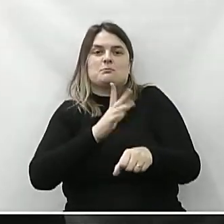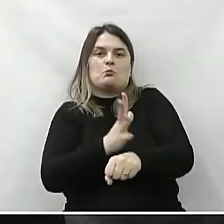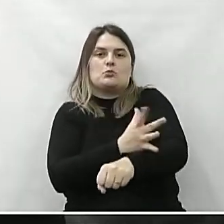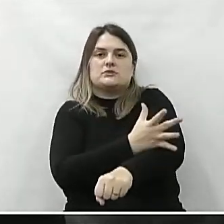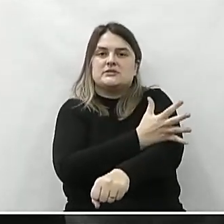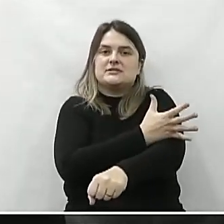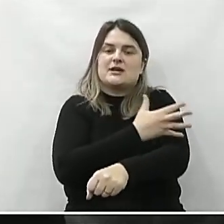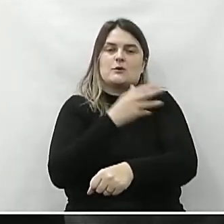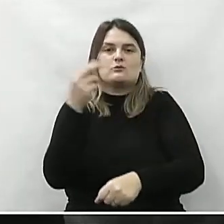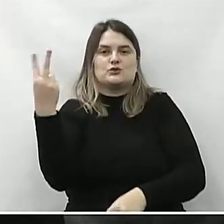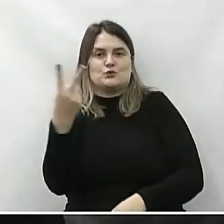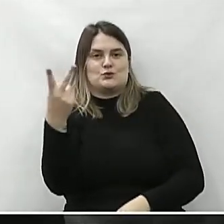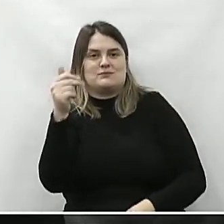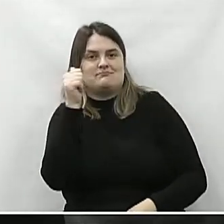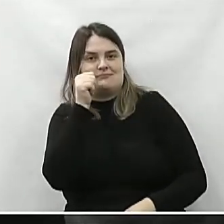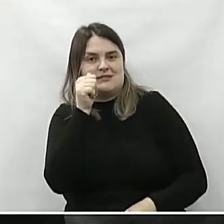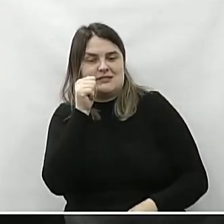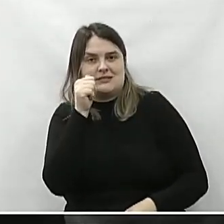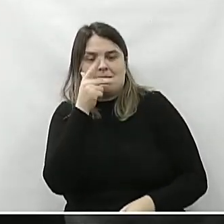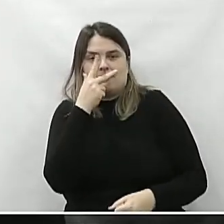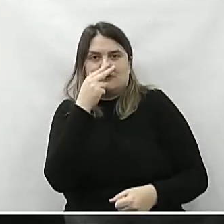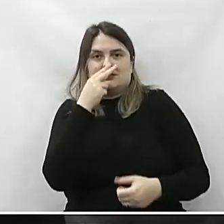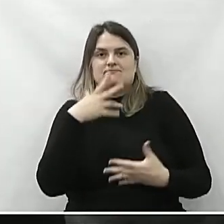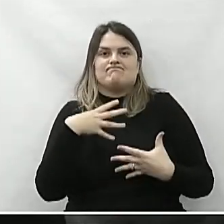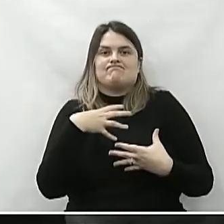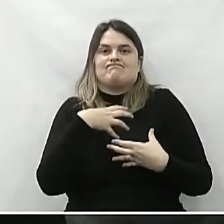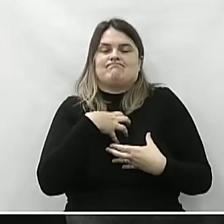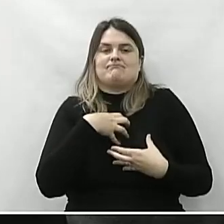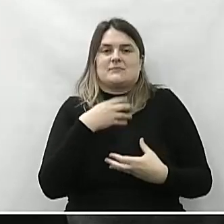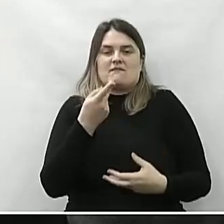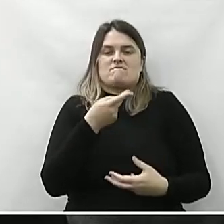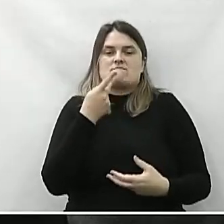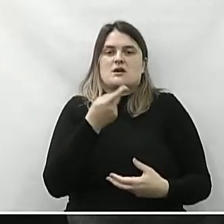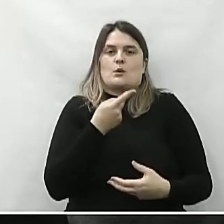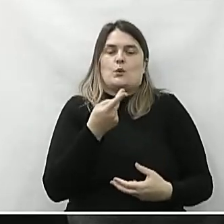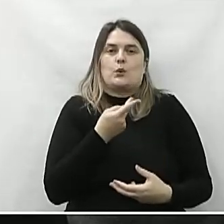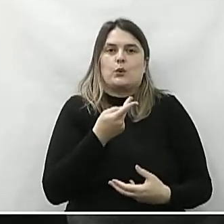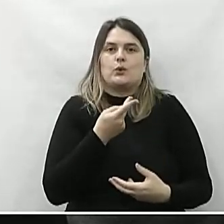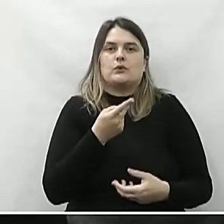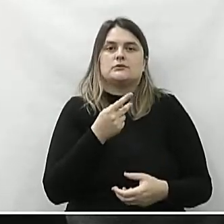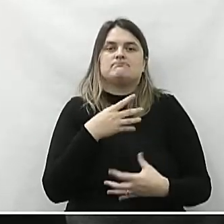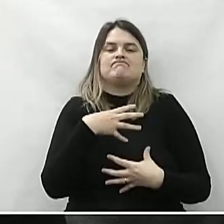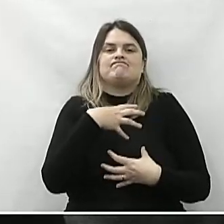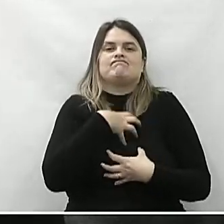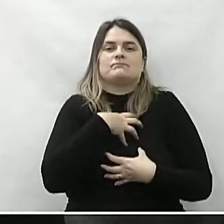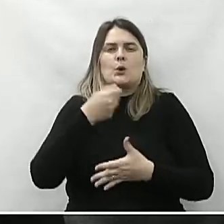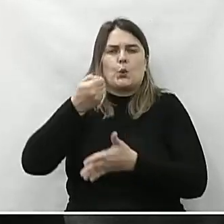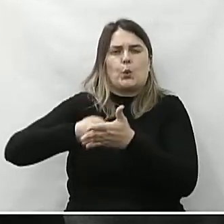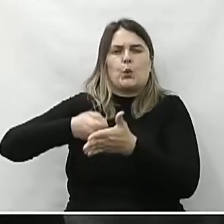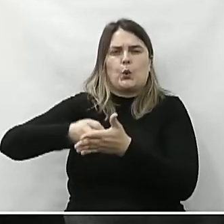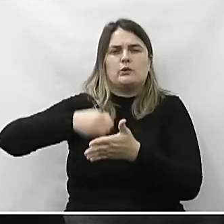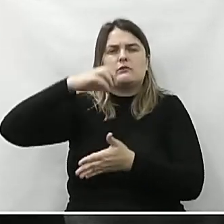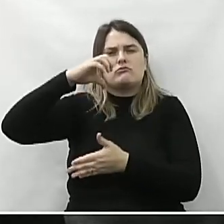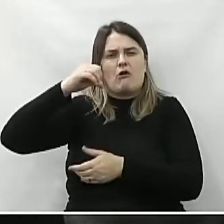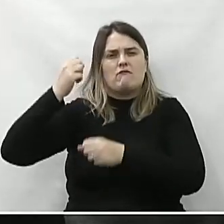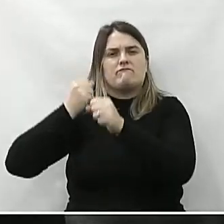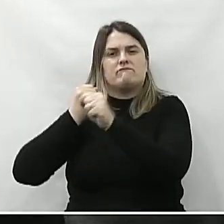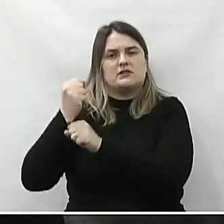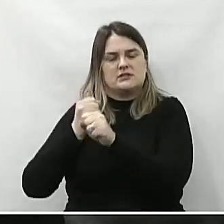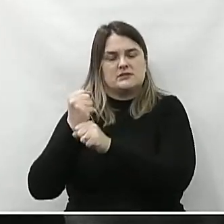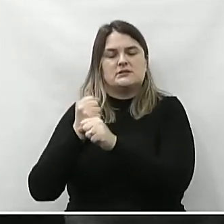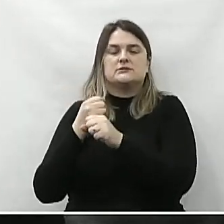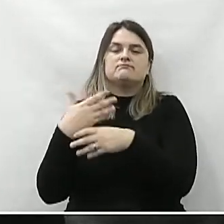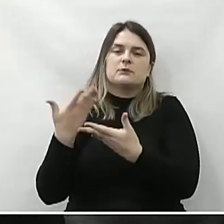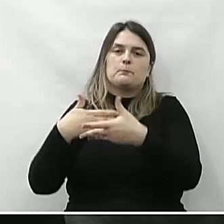né da Karen ao falar na palavra né uma luta escrito de nove anos mais ou menos né cara então